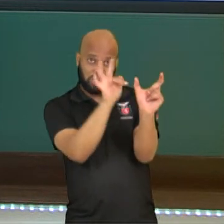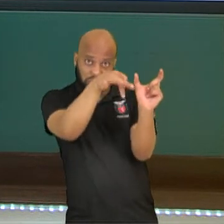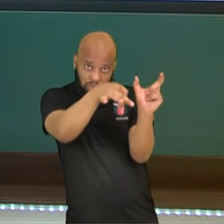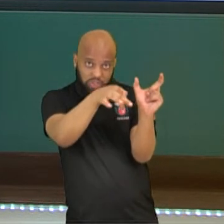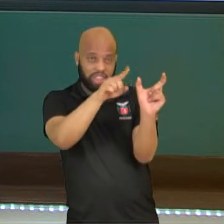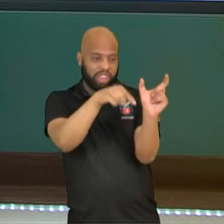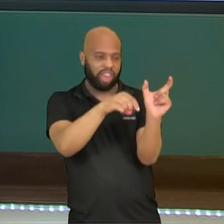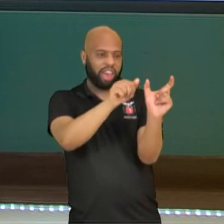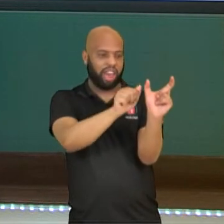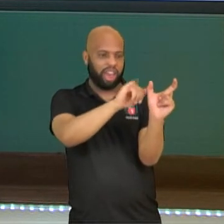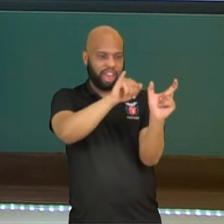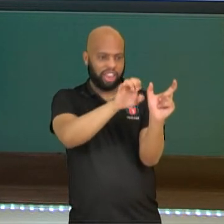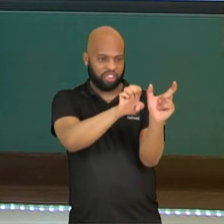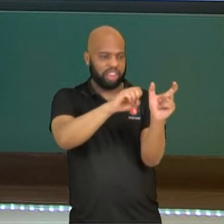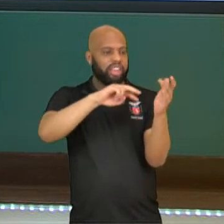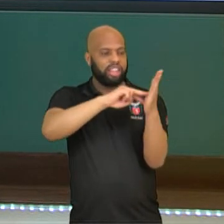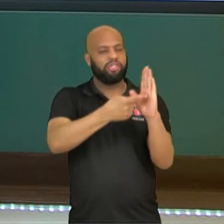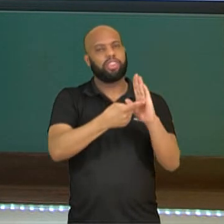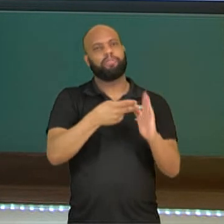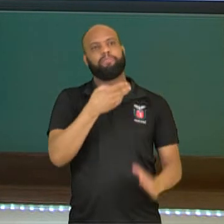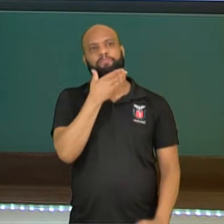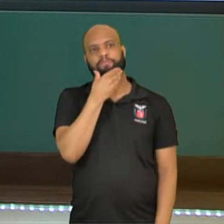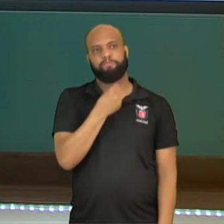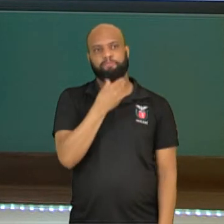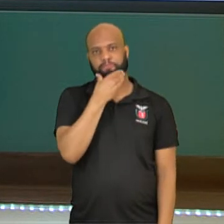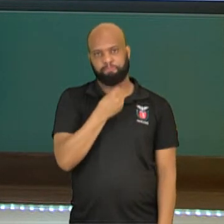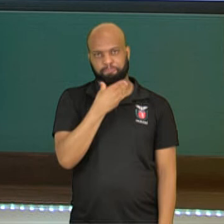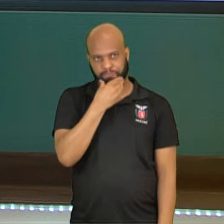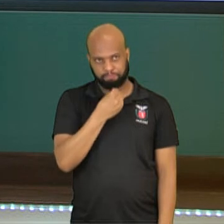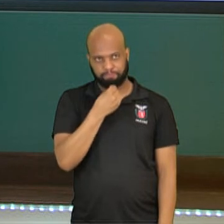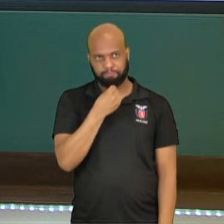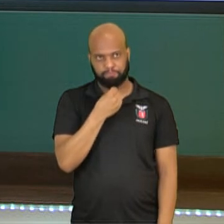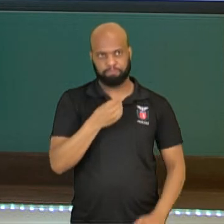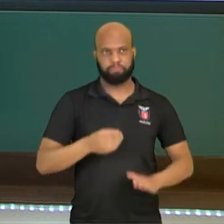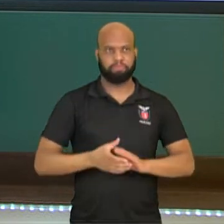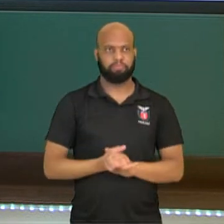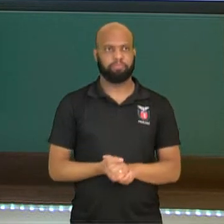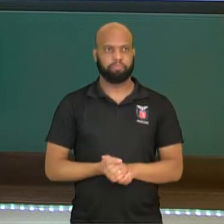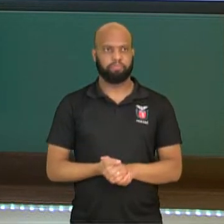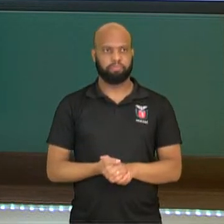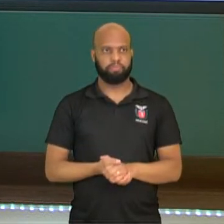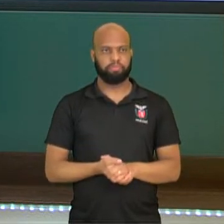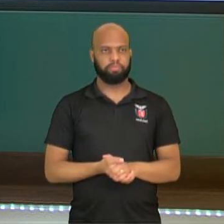aqui em arre são palavras, né? Ó,